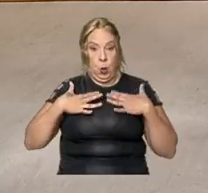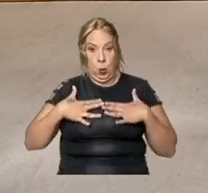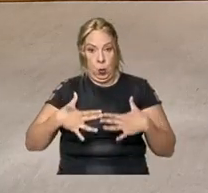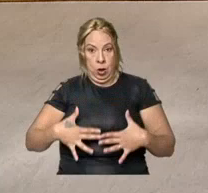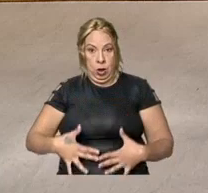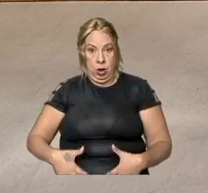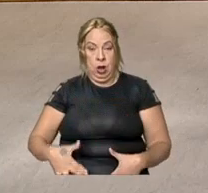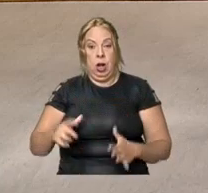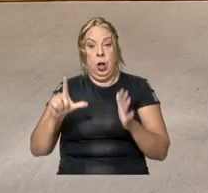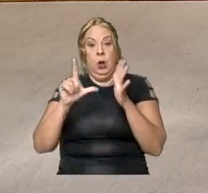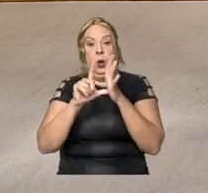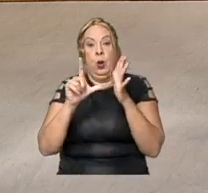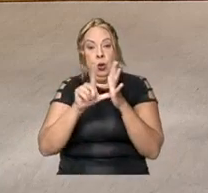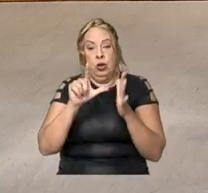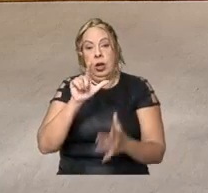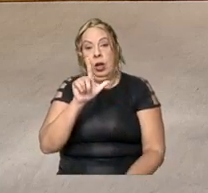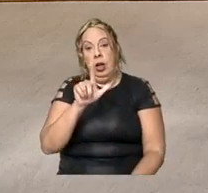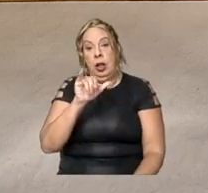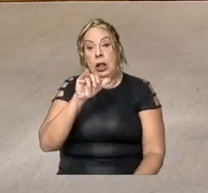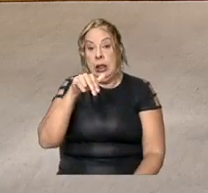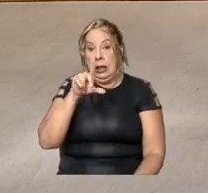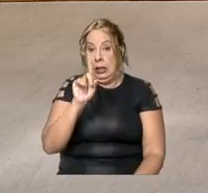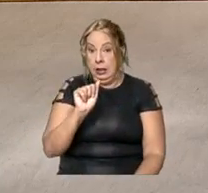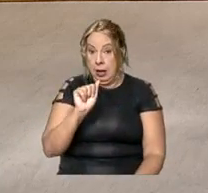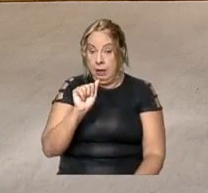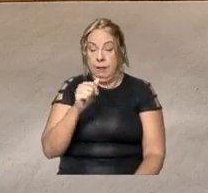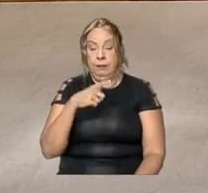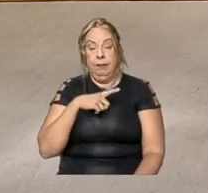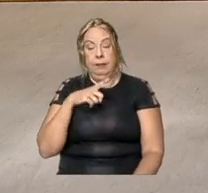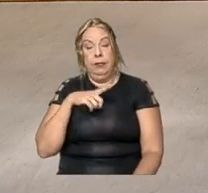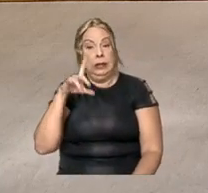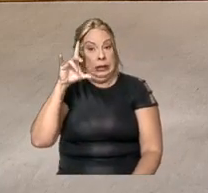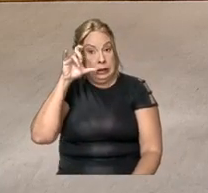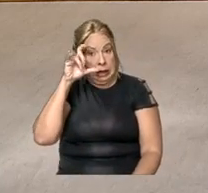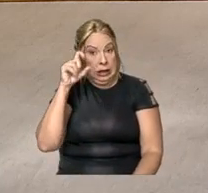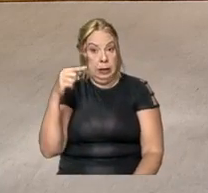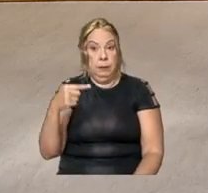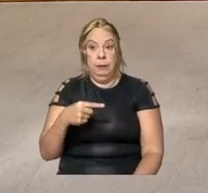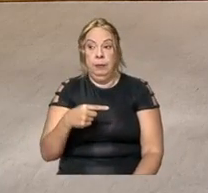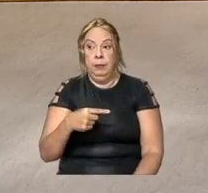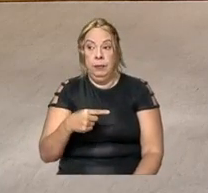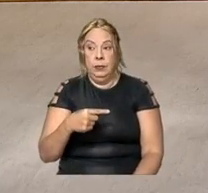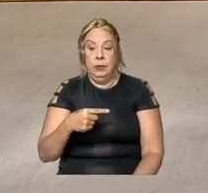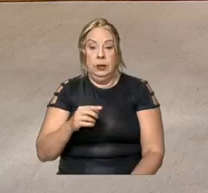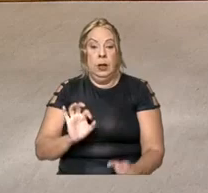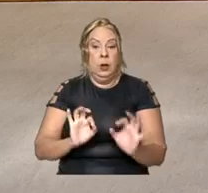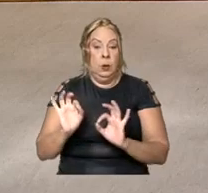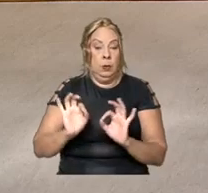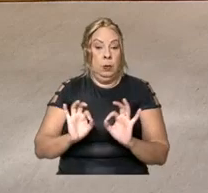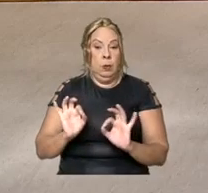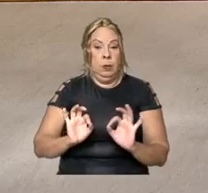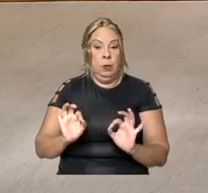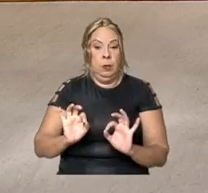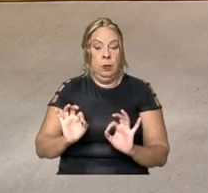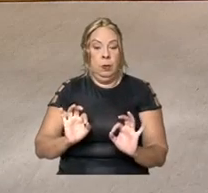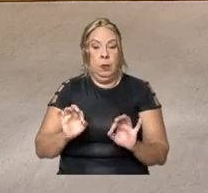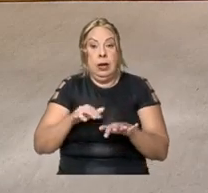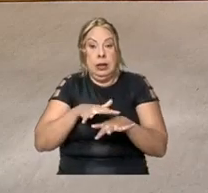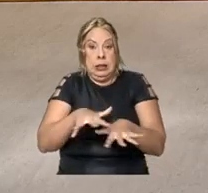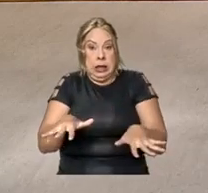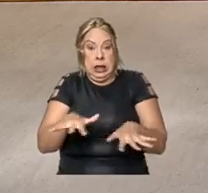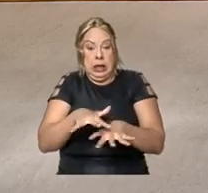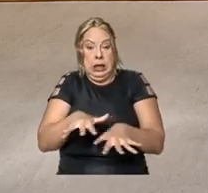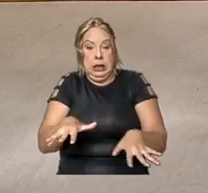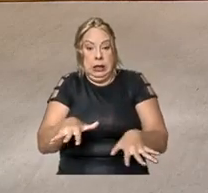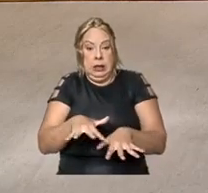da Linda Fashion, tá? E no Instagram é oficial Linda Fashion. Gente, olha que linda essa saia. Tá super em alta, né? Que é